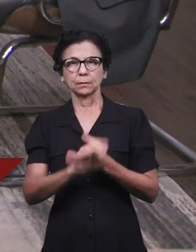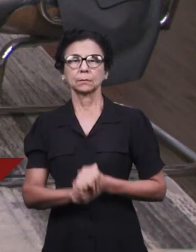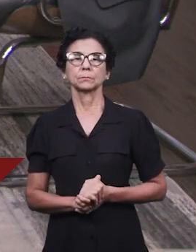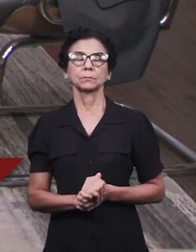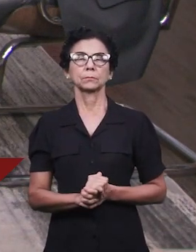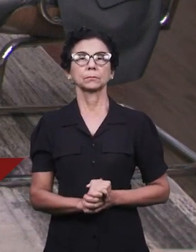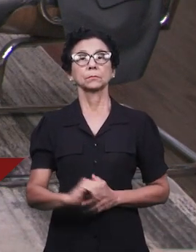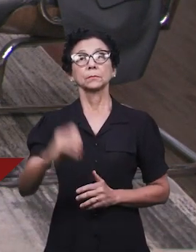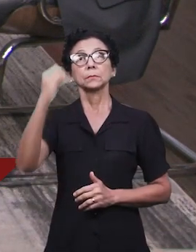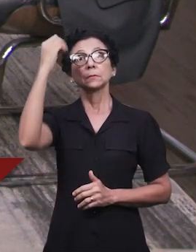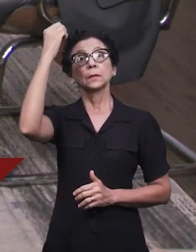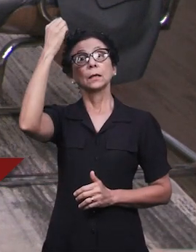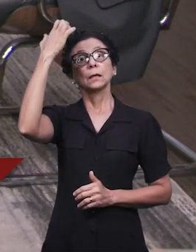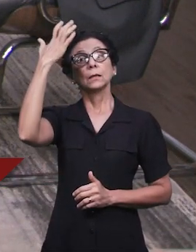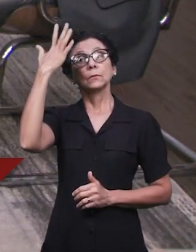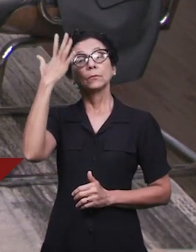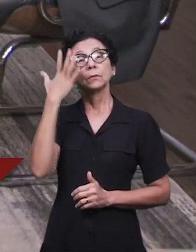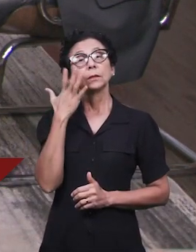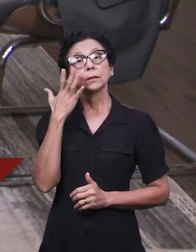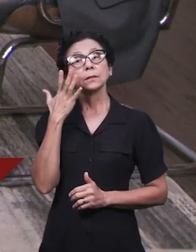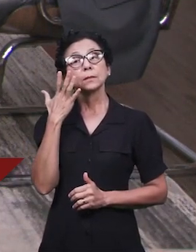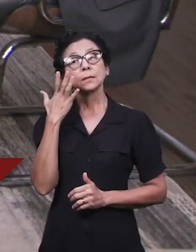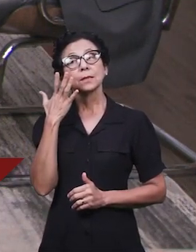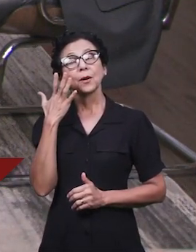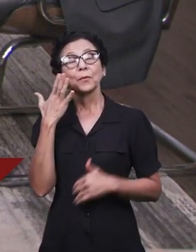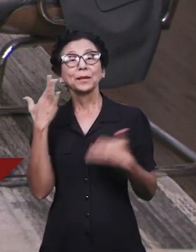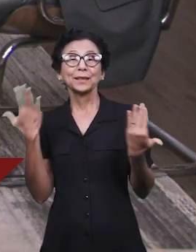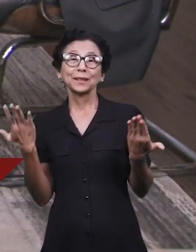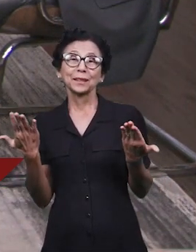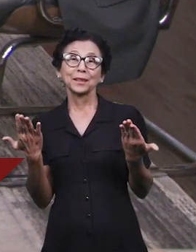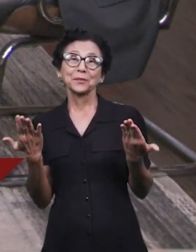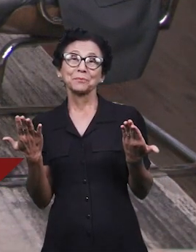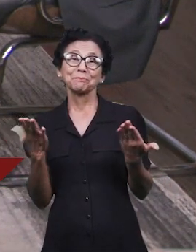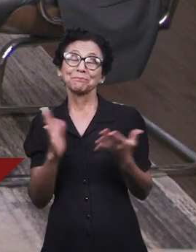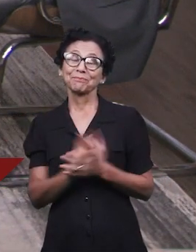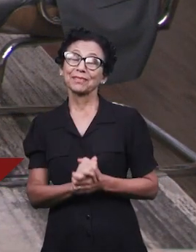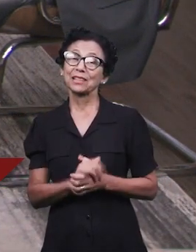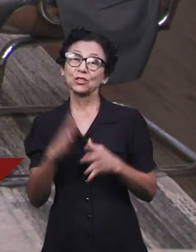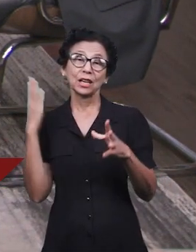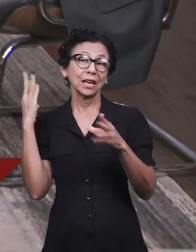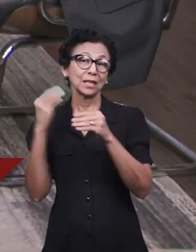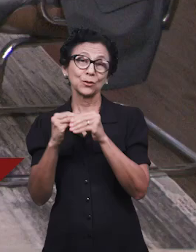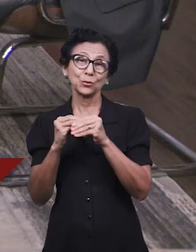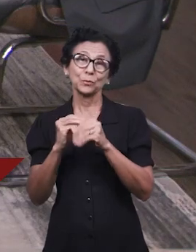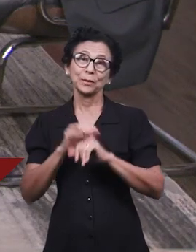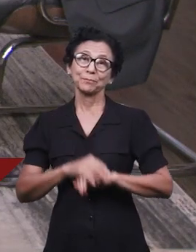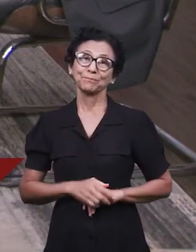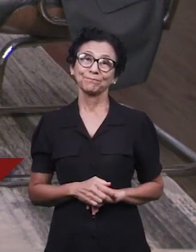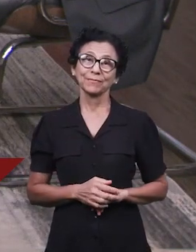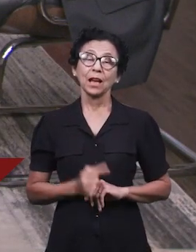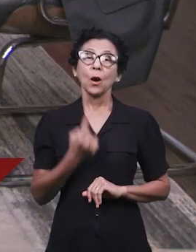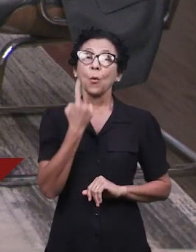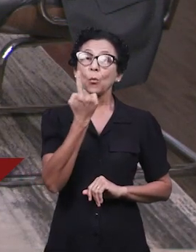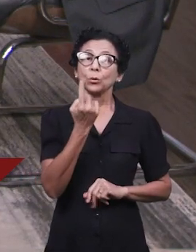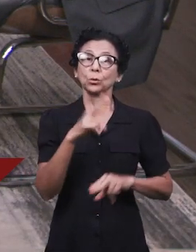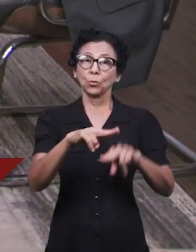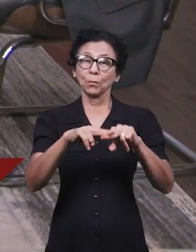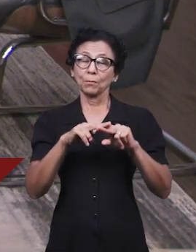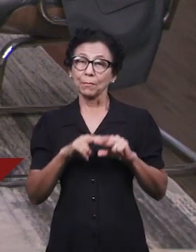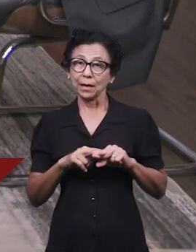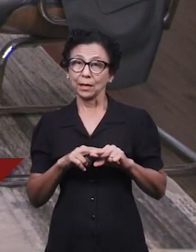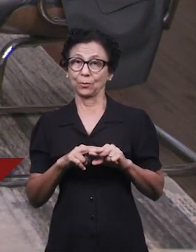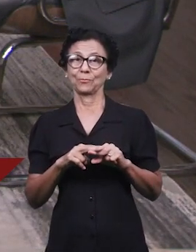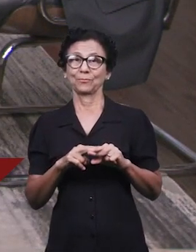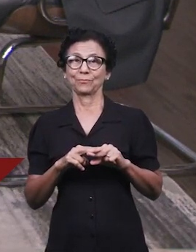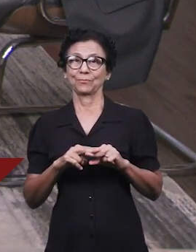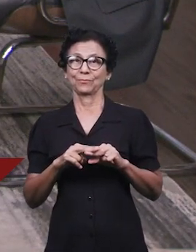de se entrar no livro. A porta de entrada no livro é a revelação. É o que vai fazer com que nós